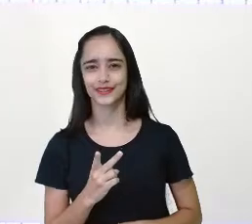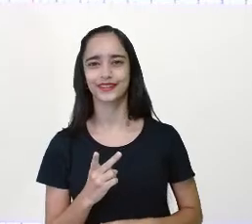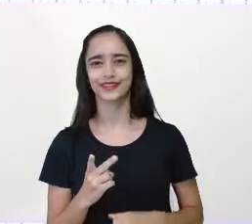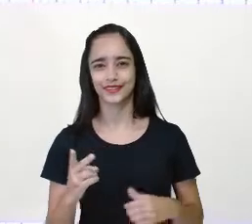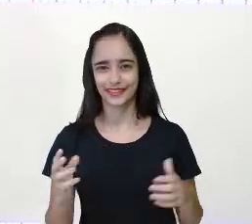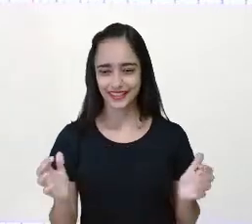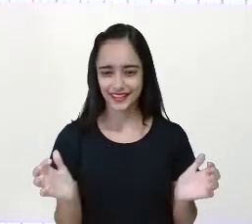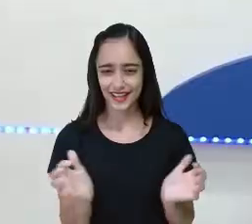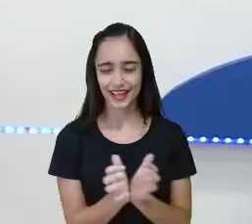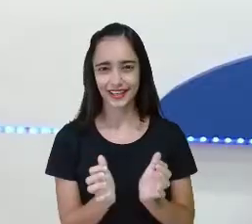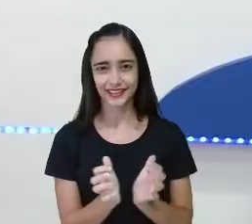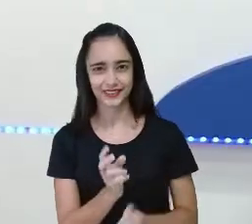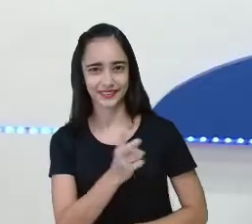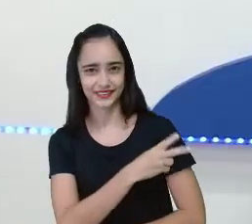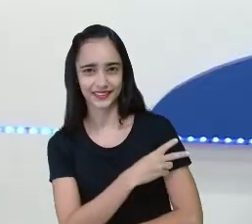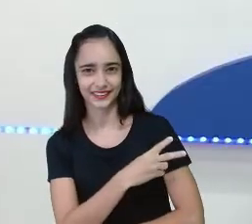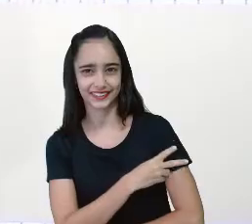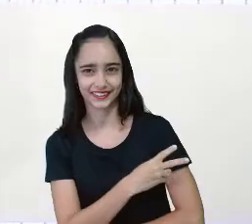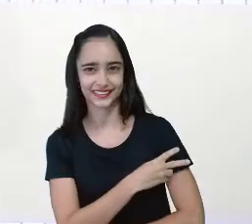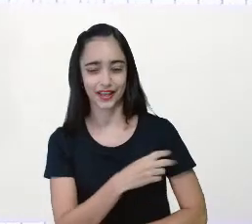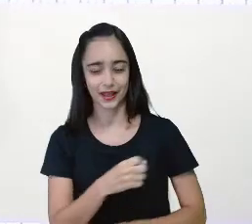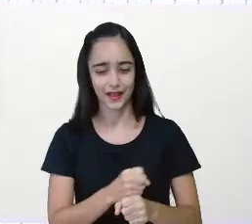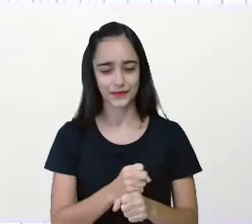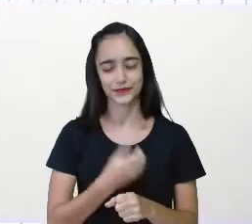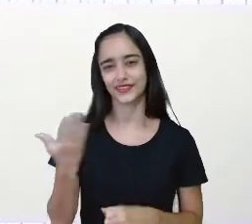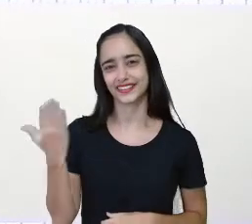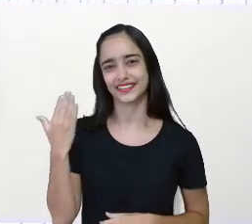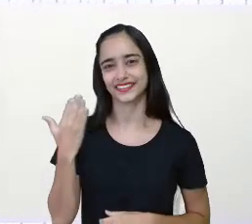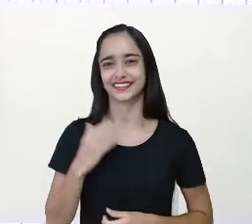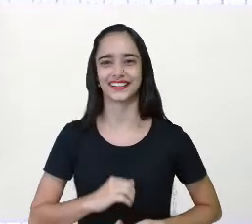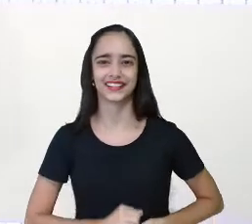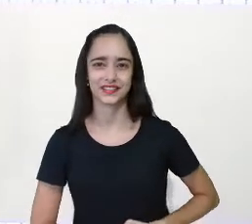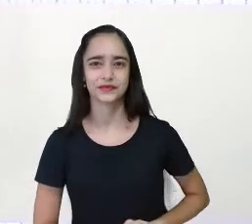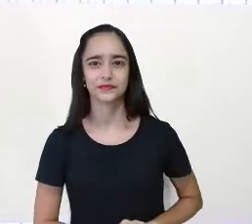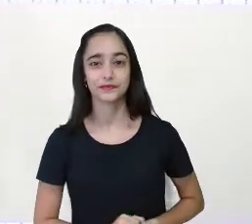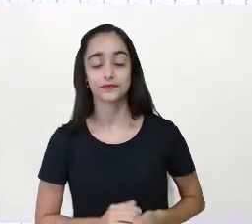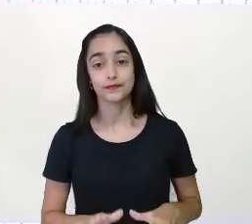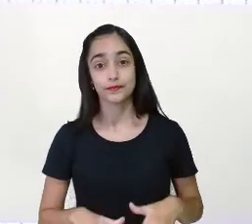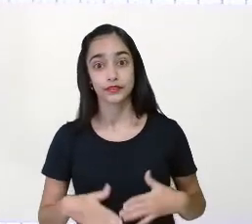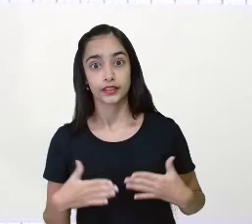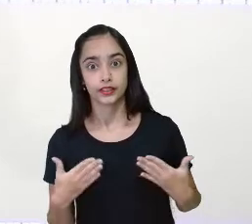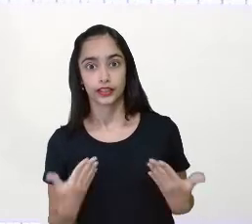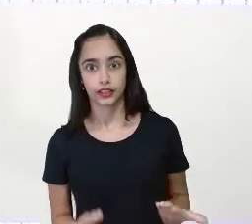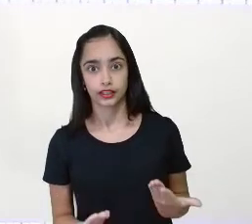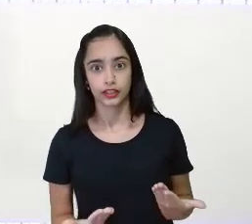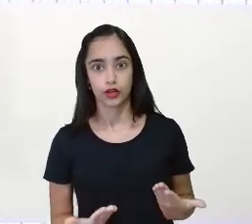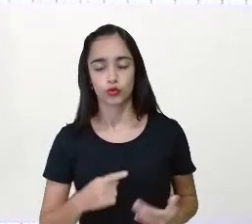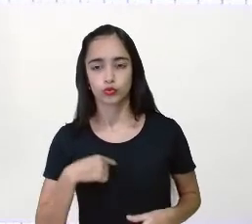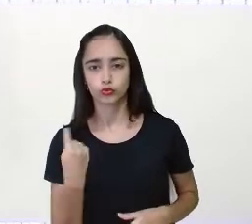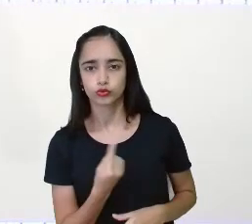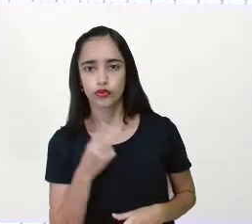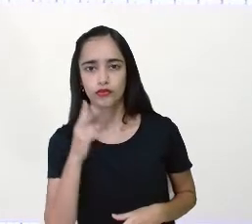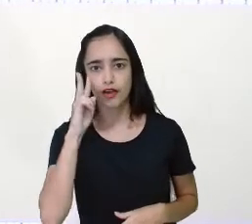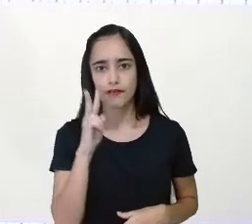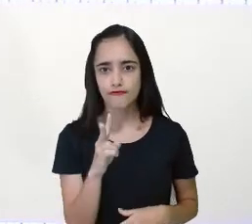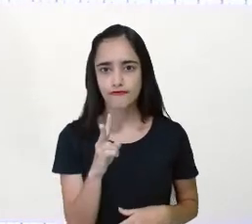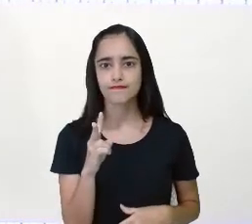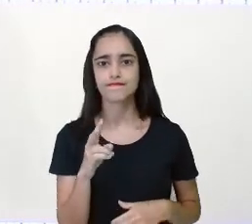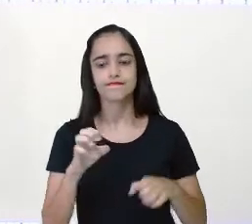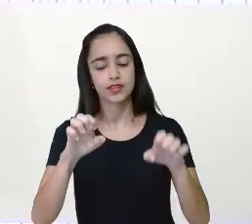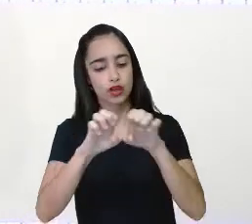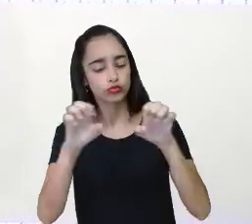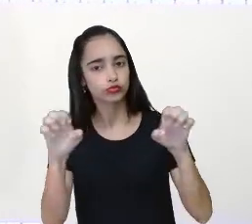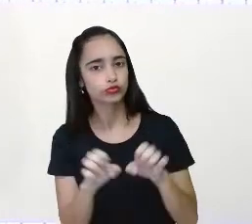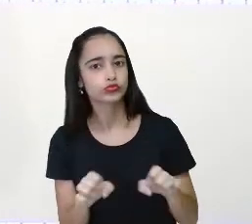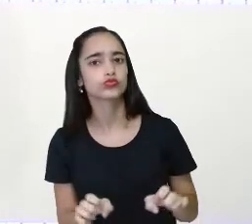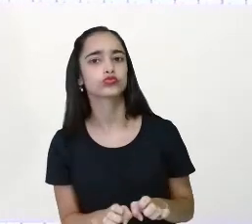segundo ano, ano passado. Mesmo. Olha que coisa boa. Então, a gente vai verificar, não é, a